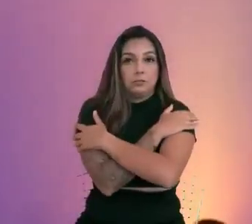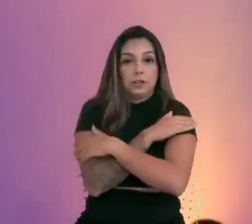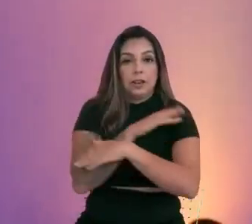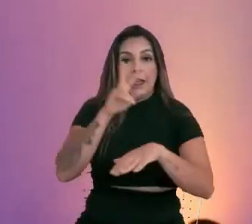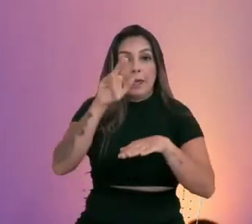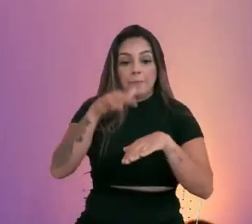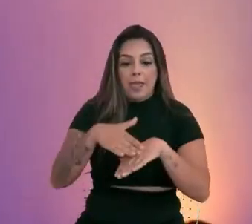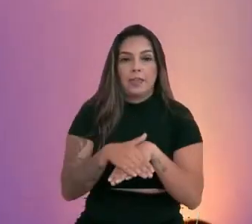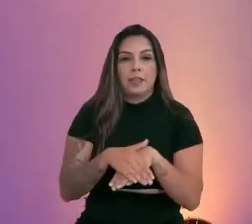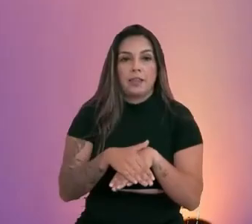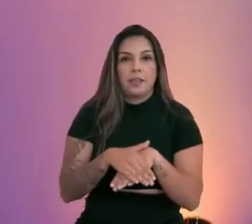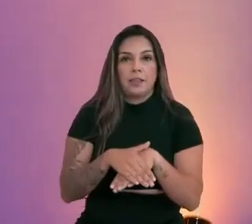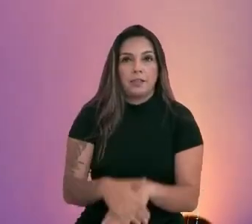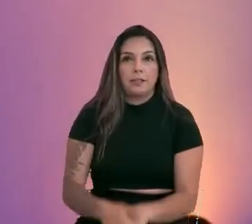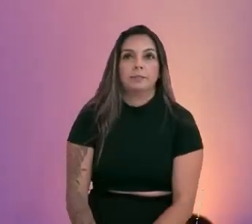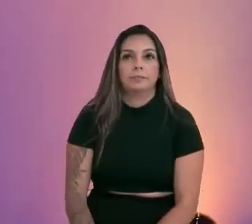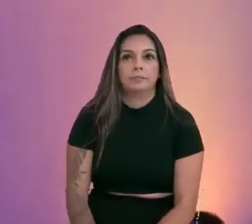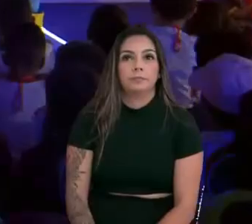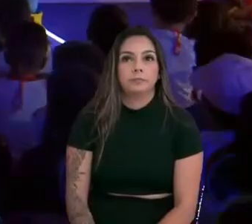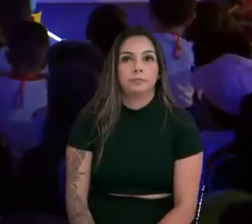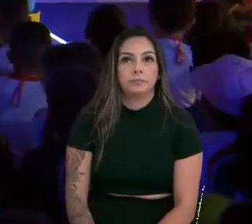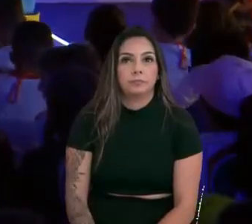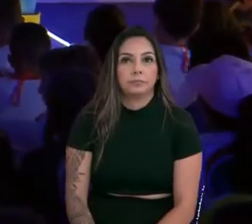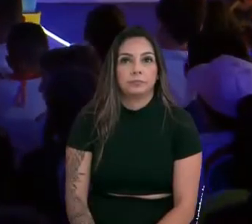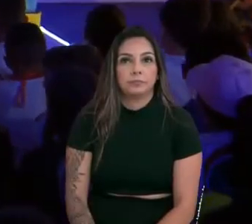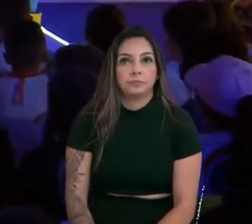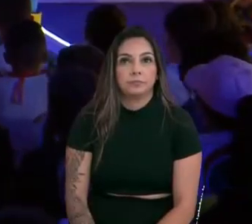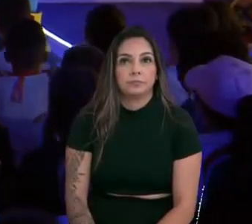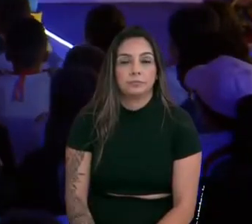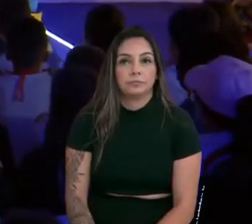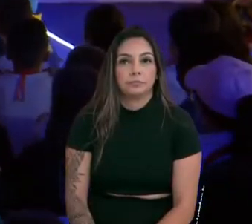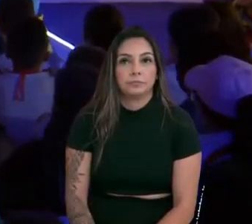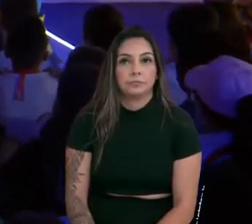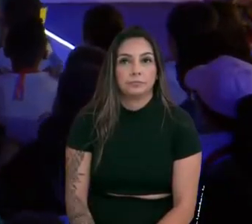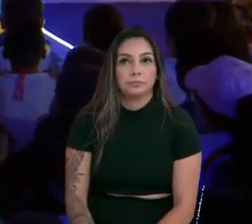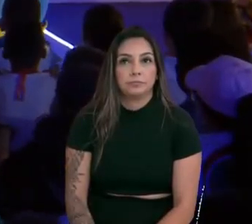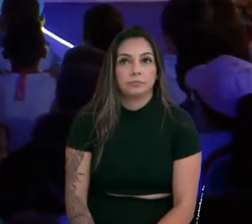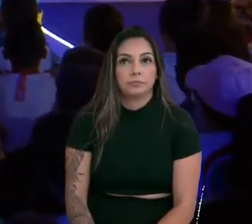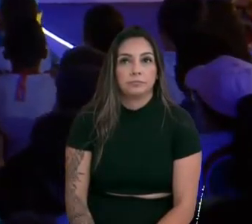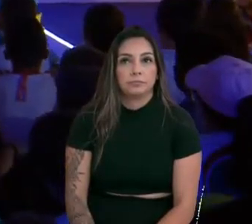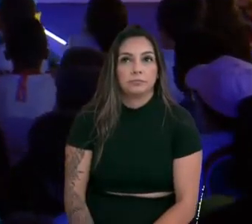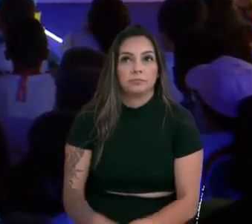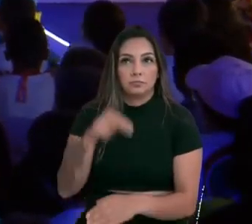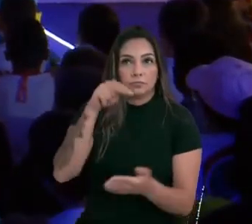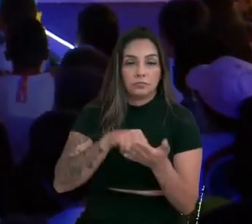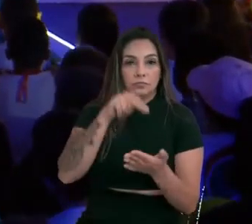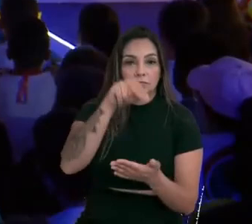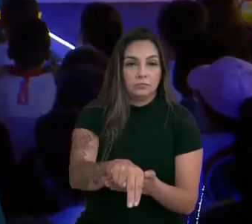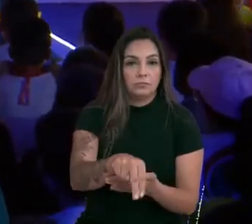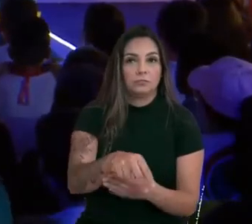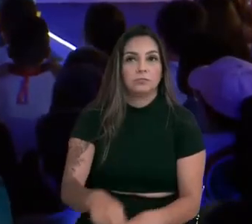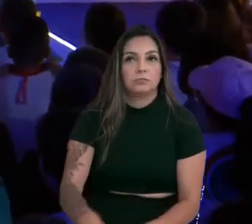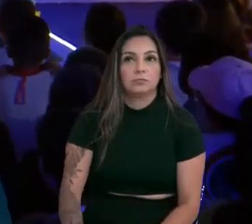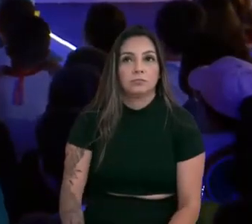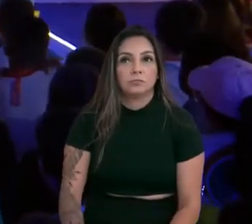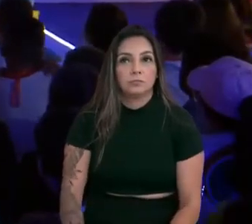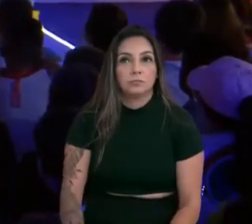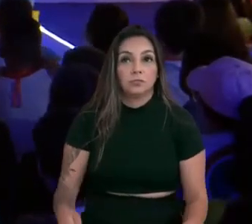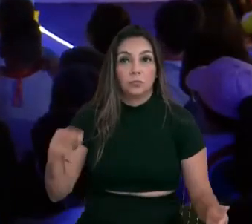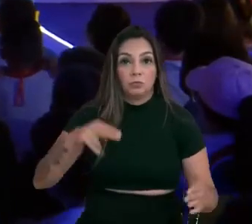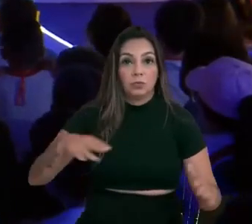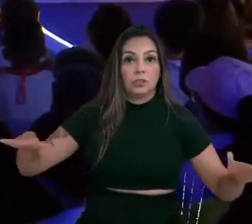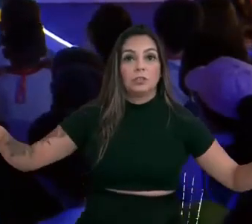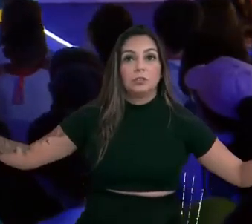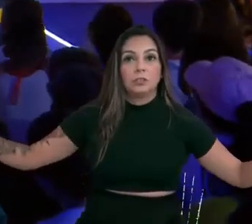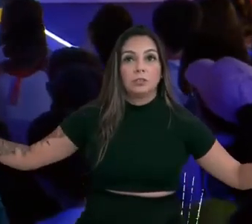pernas. Tá? E aí, eu vou poder pular do barco. Porque se eu pular assim, de